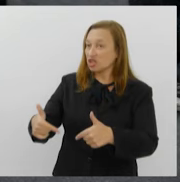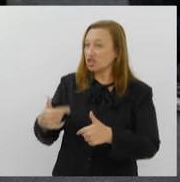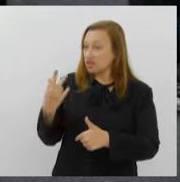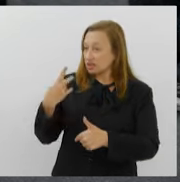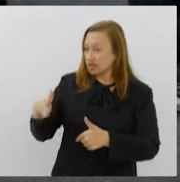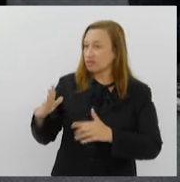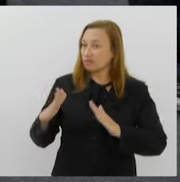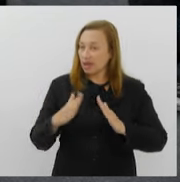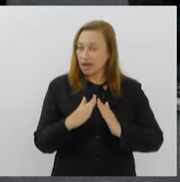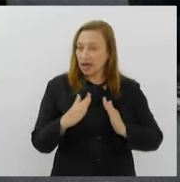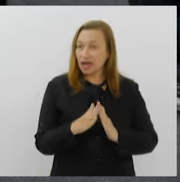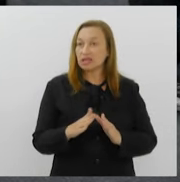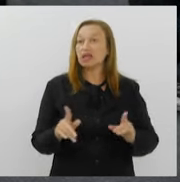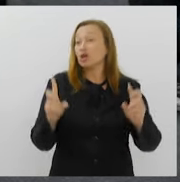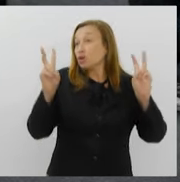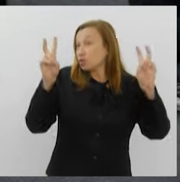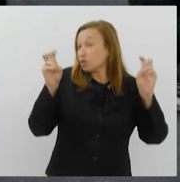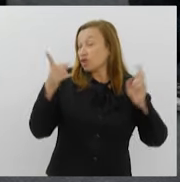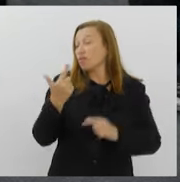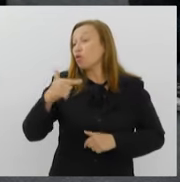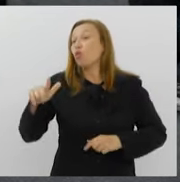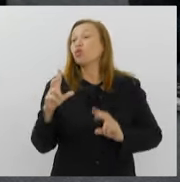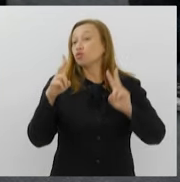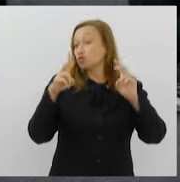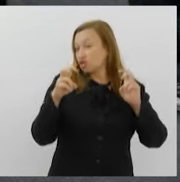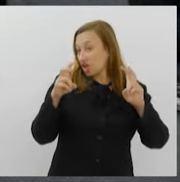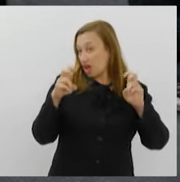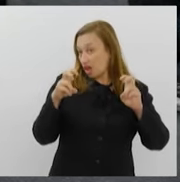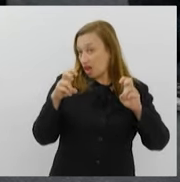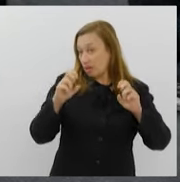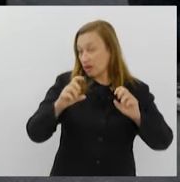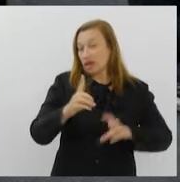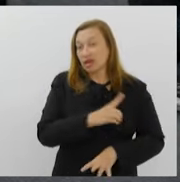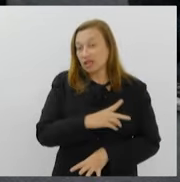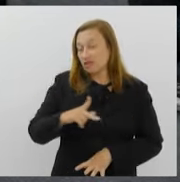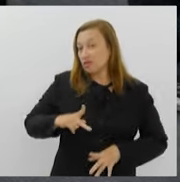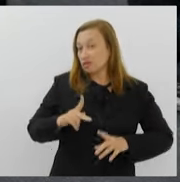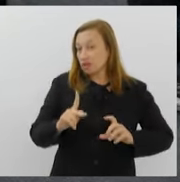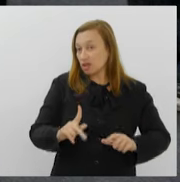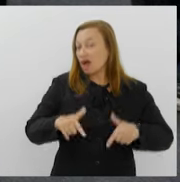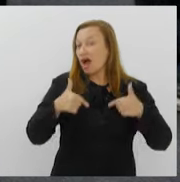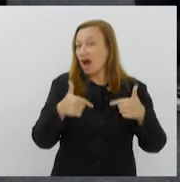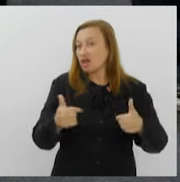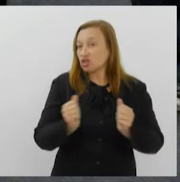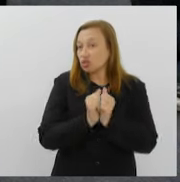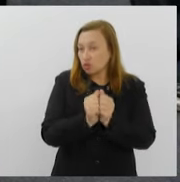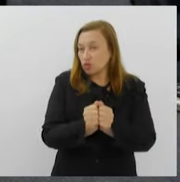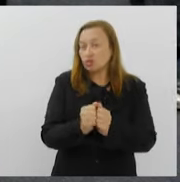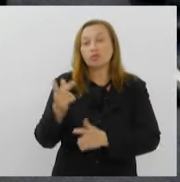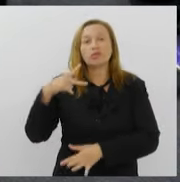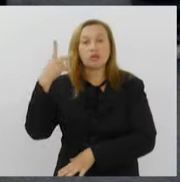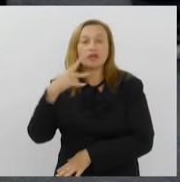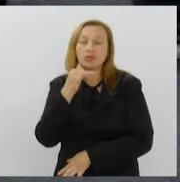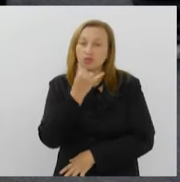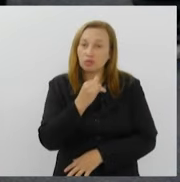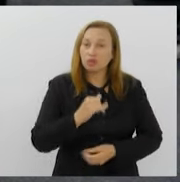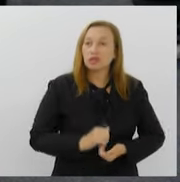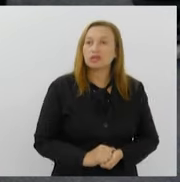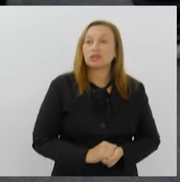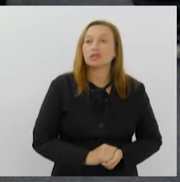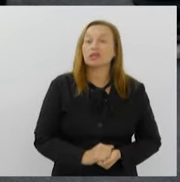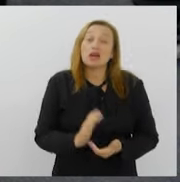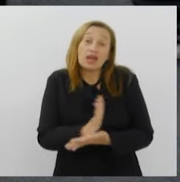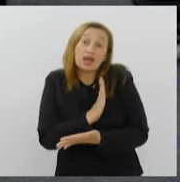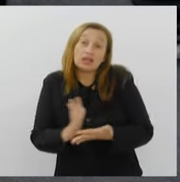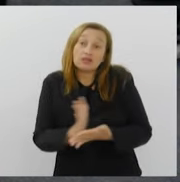só nesse tema, como em outros tantos, que a Defensoria age em conjunto com o Parlamento Fluminense, e às